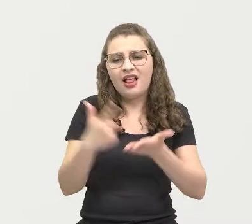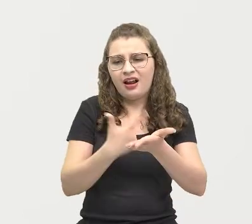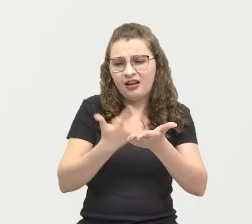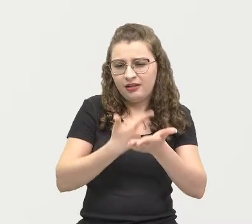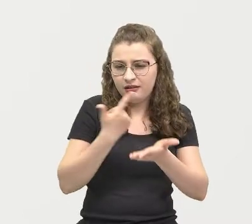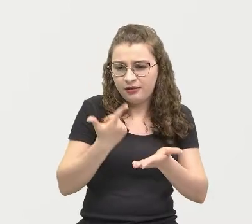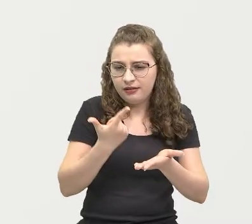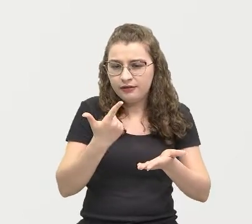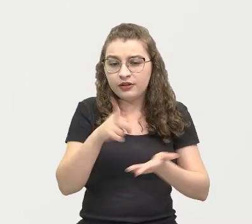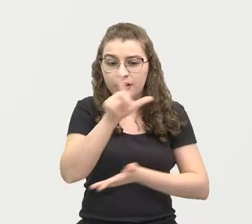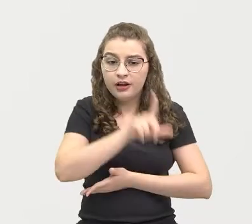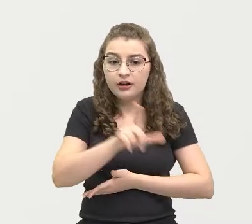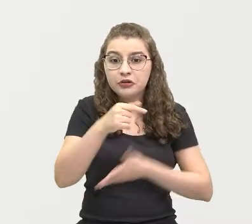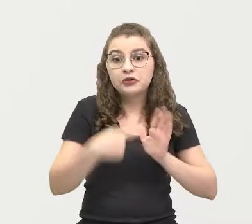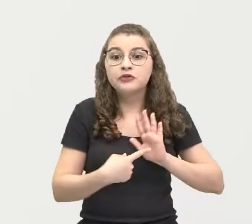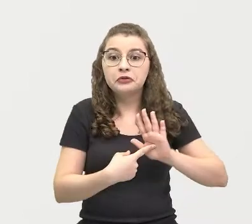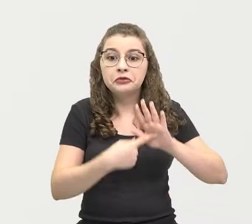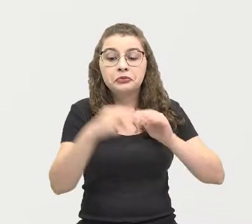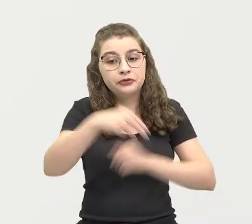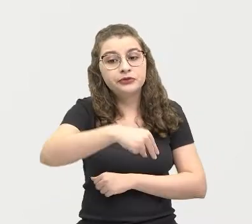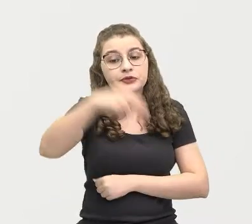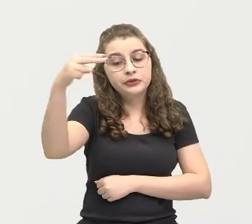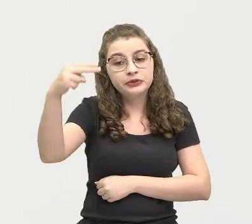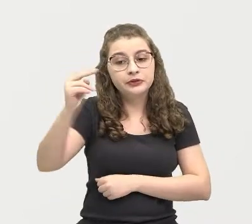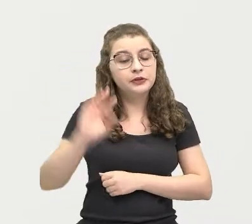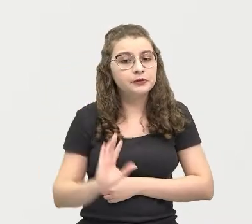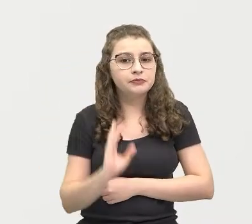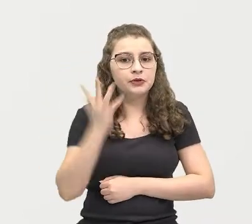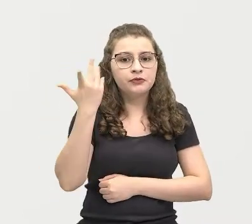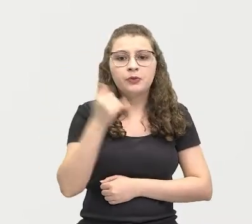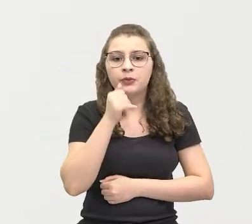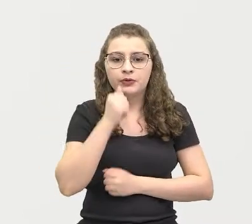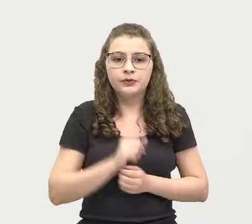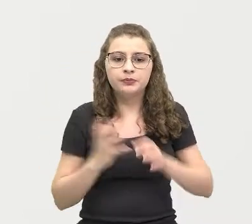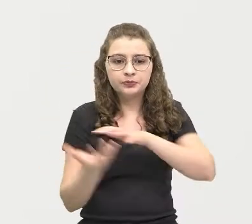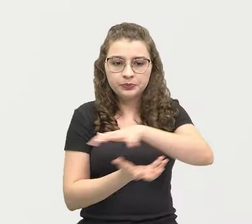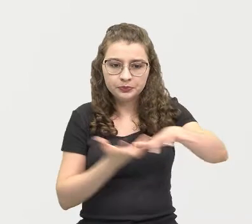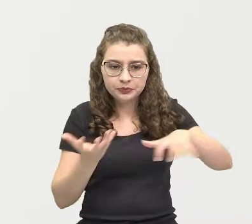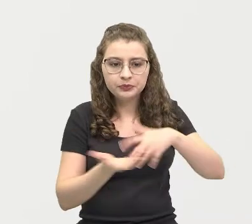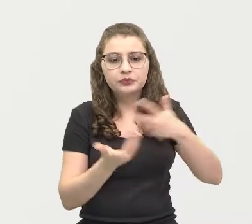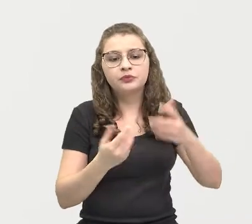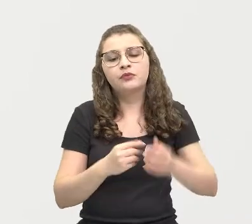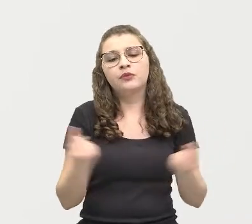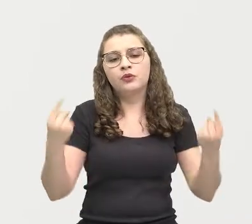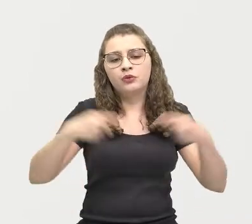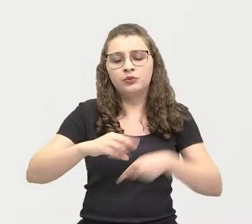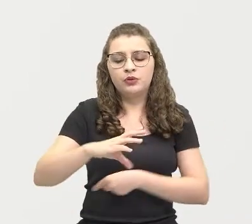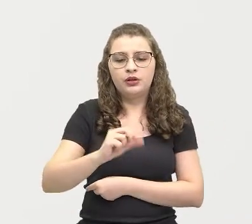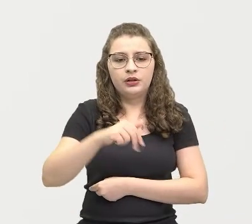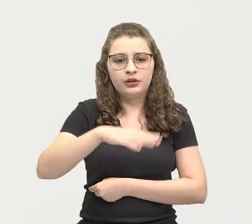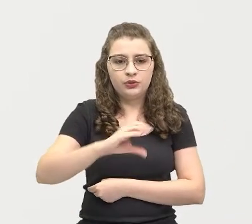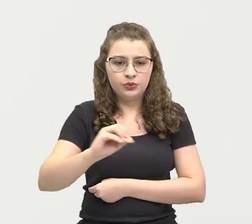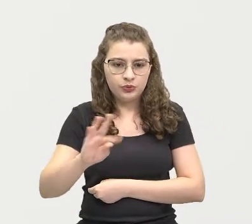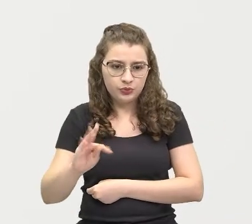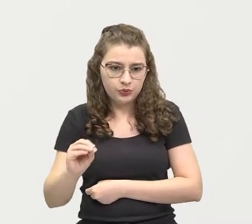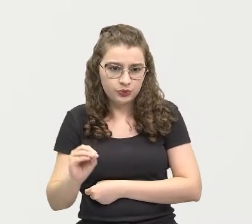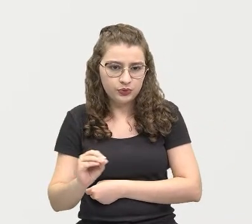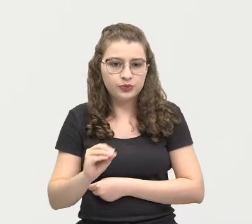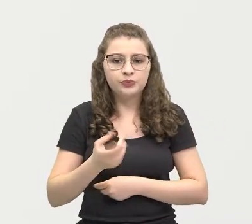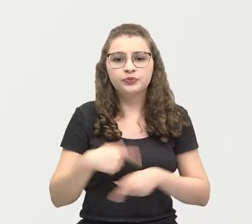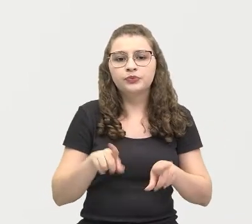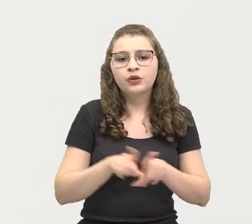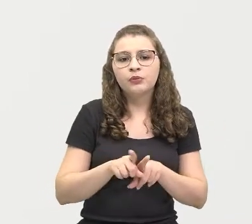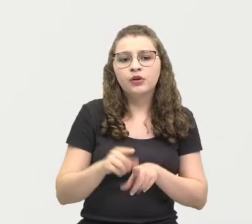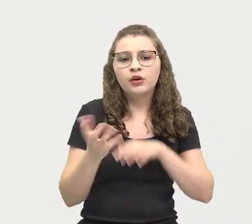religiosos relacionados a eventos de grande repercussão, como a Guerra dos Canudos, que vamos analisar, a Revolta do Condestado, que